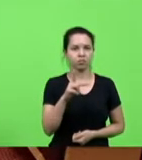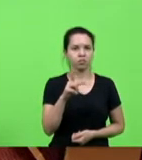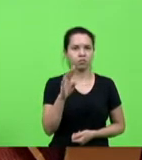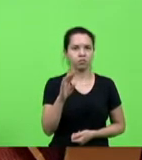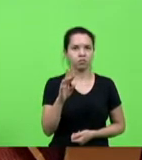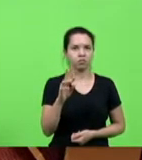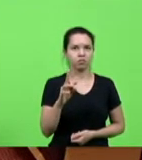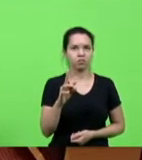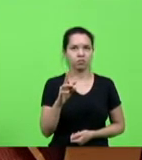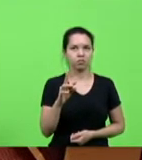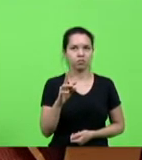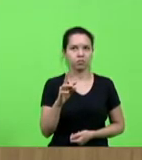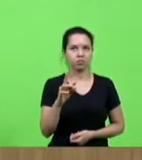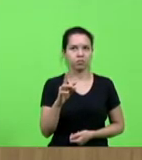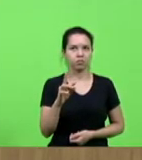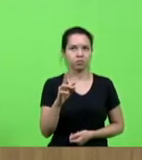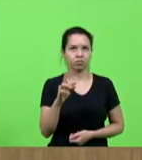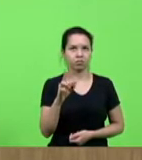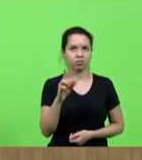PTB?